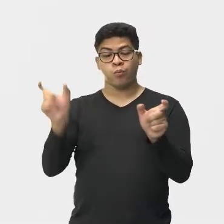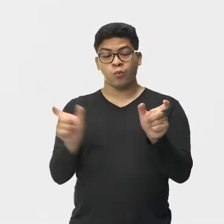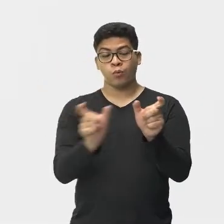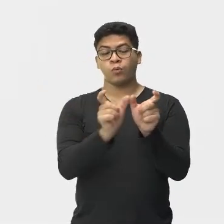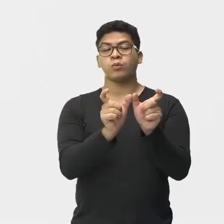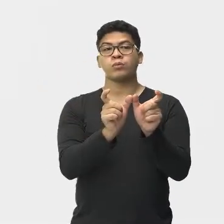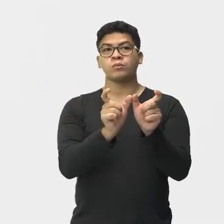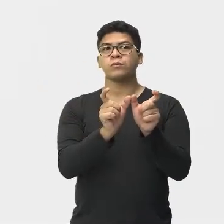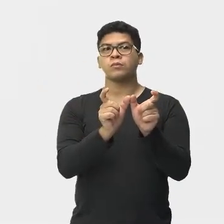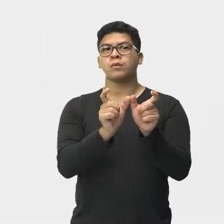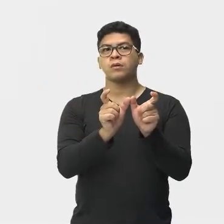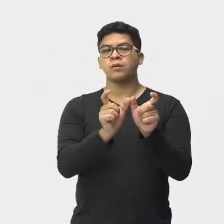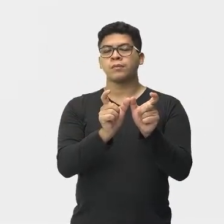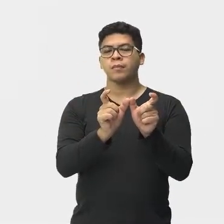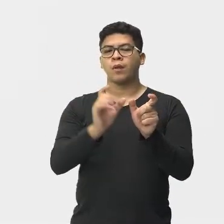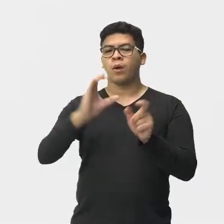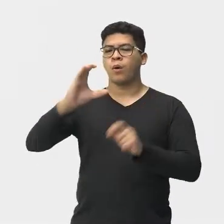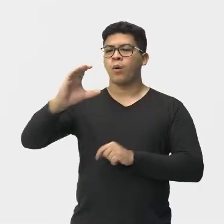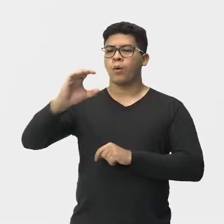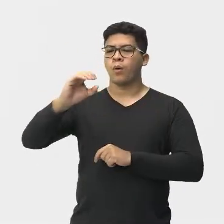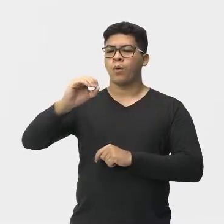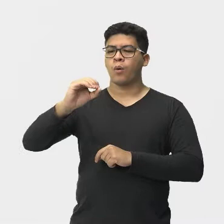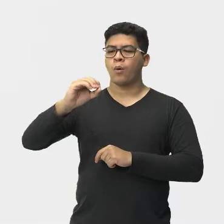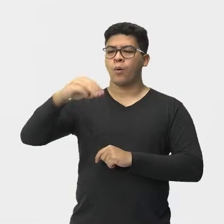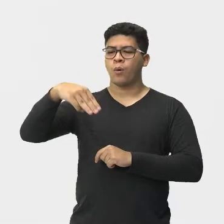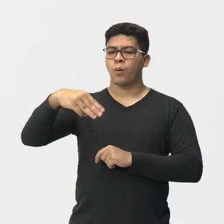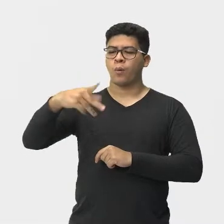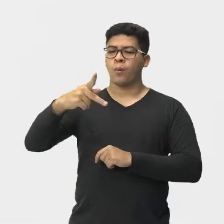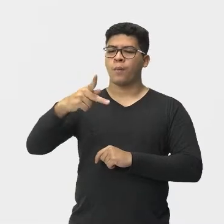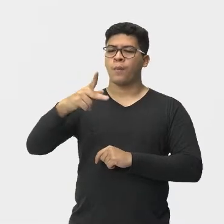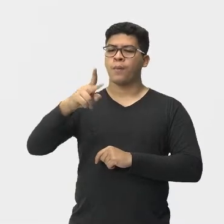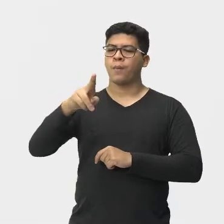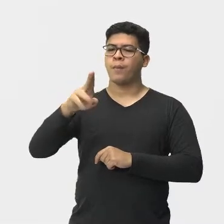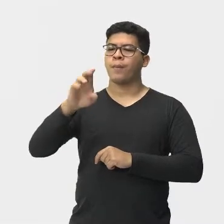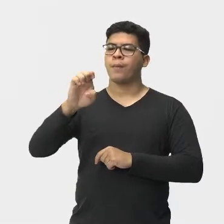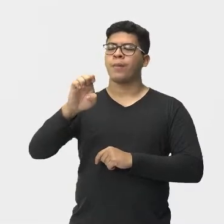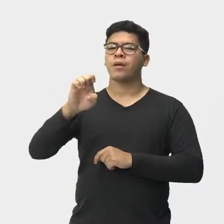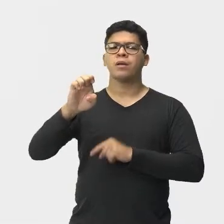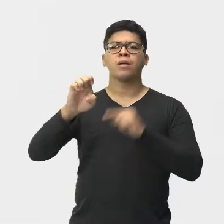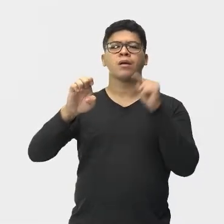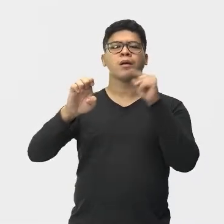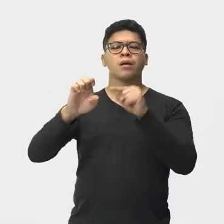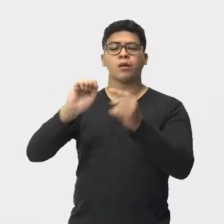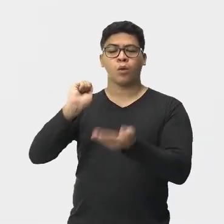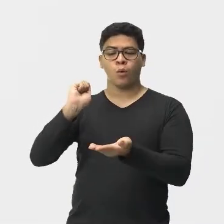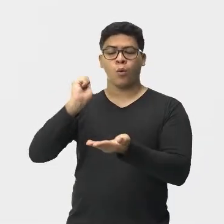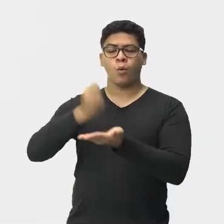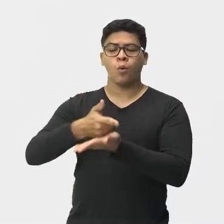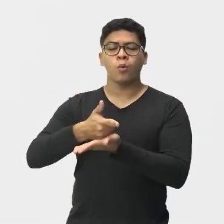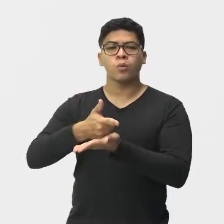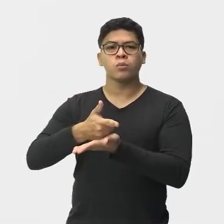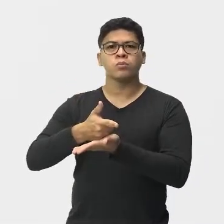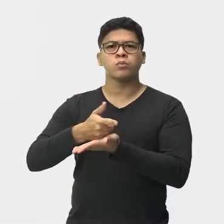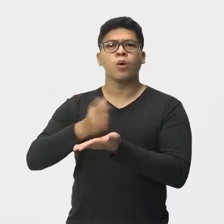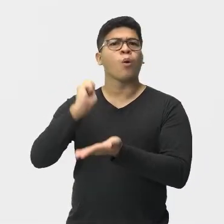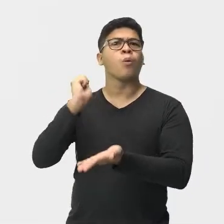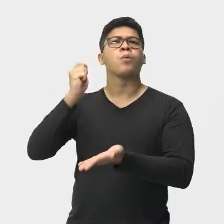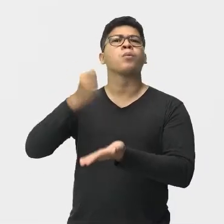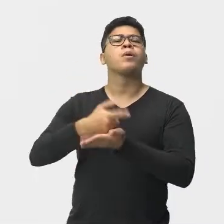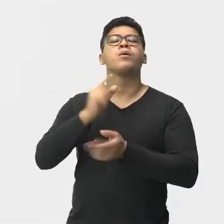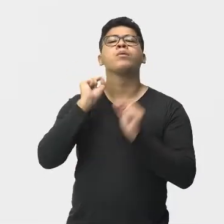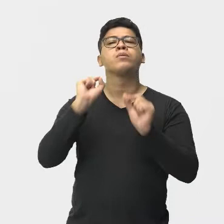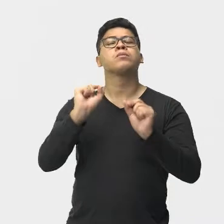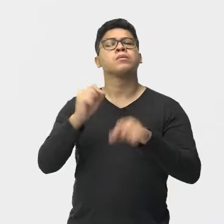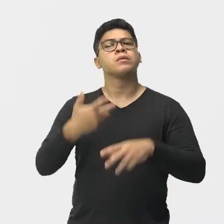do verbo comprei. Porque aqui tem comprei, mas comprei, eu tô dizendo comprei, né? Comprei o quê? E aqui